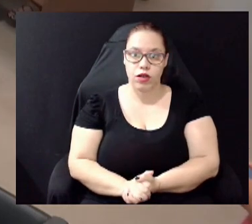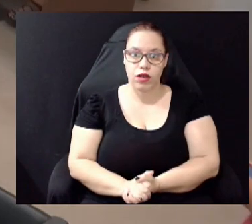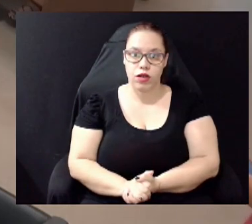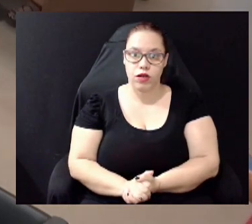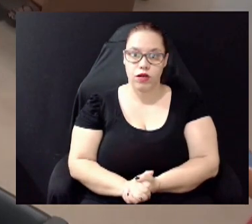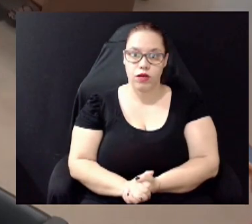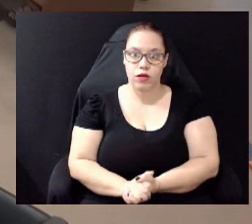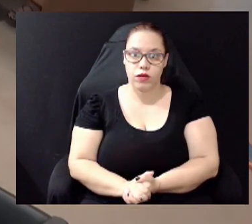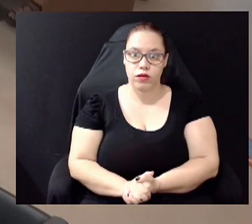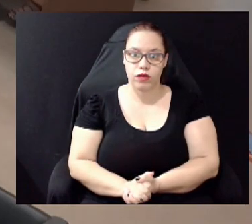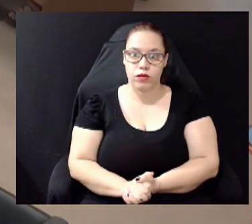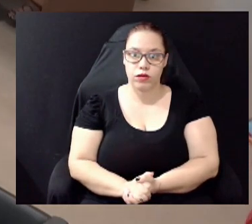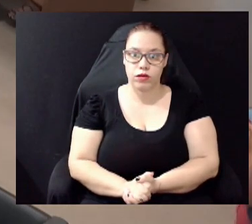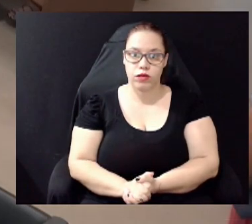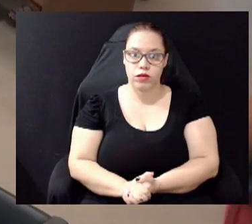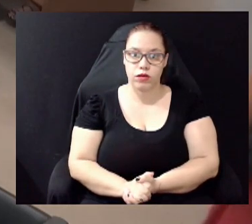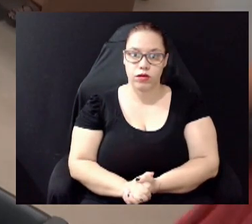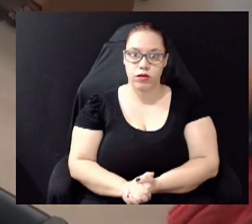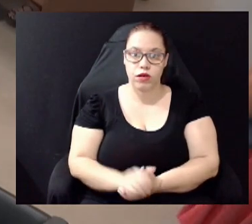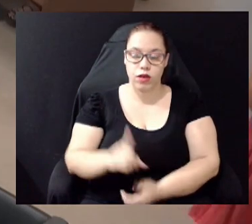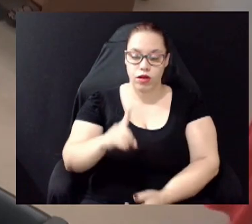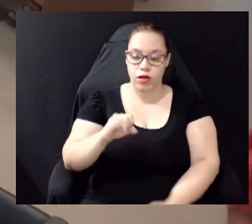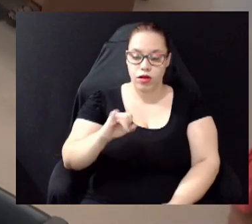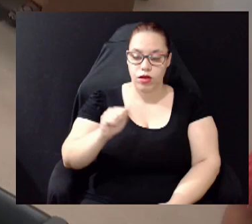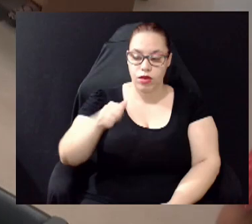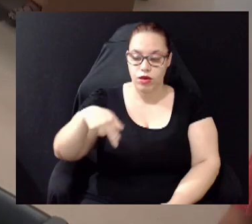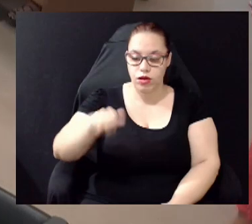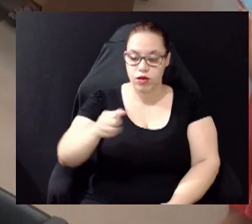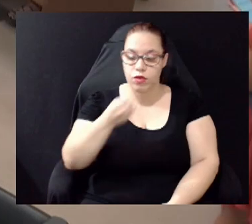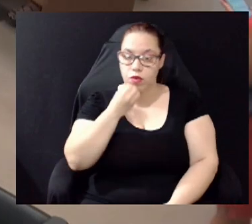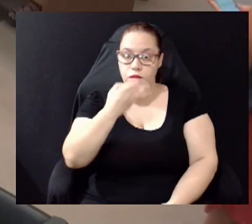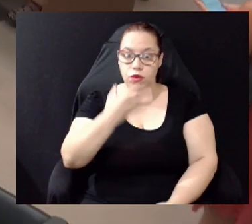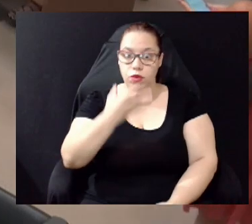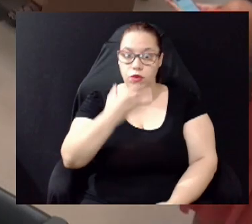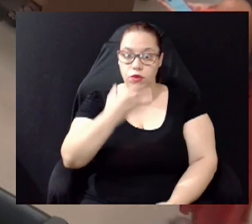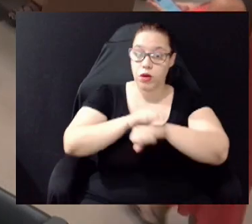Oswaldo. Tá. Diana. Bom, pessoal, boa noite.